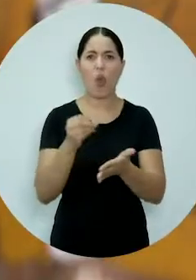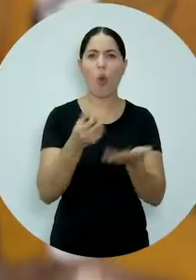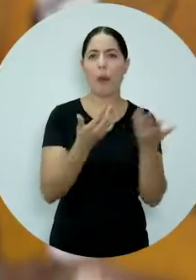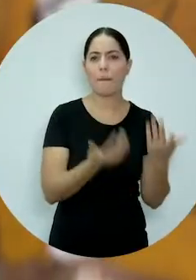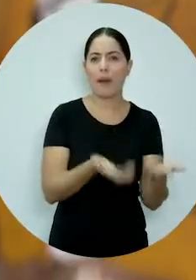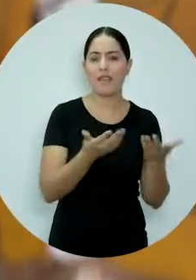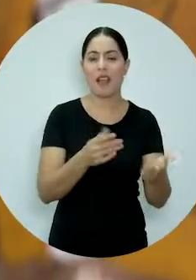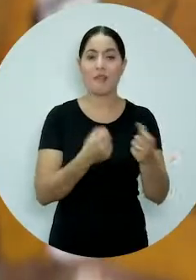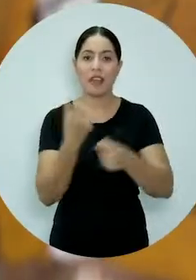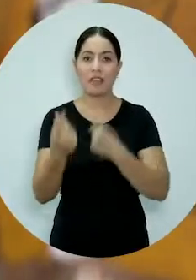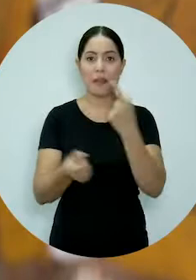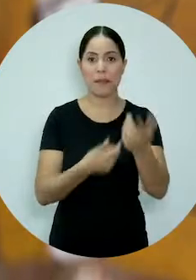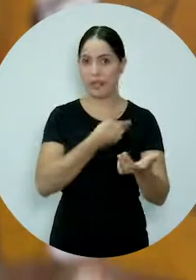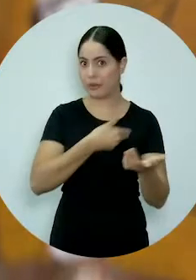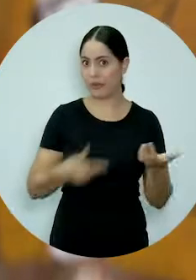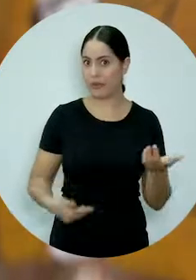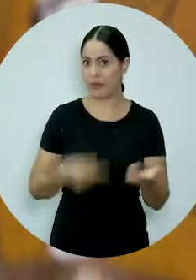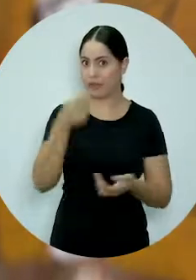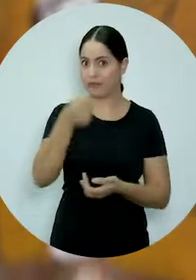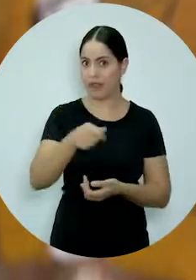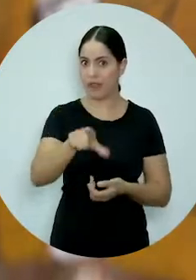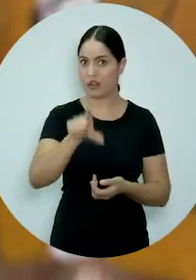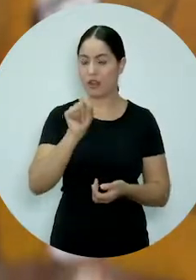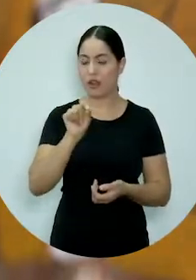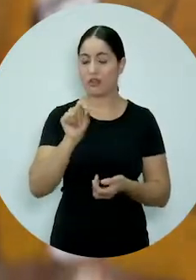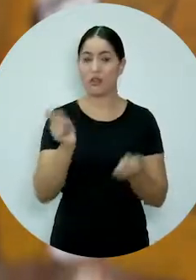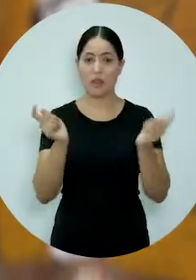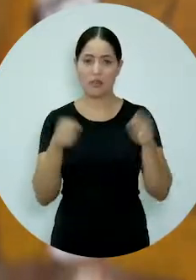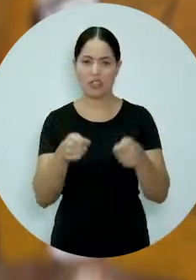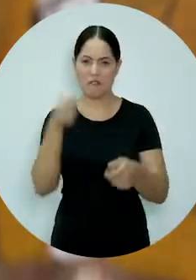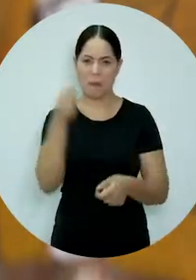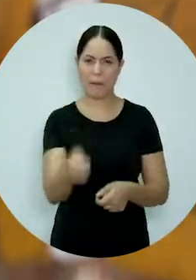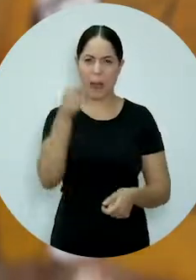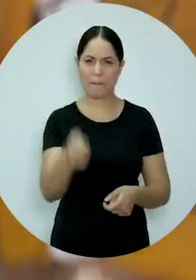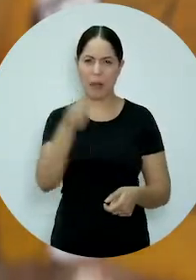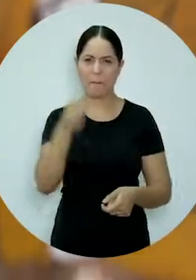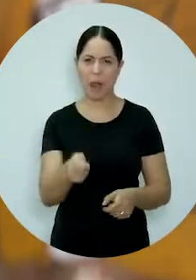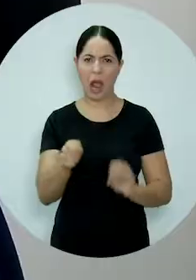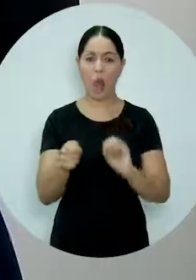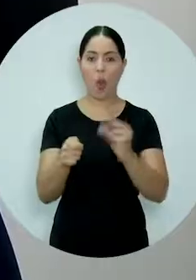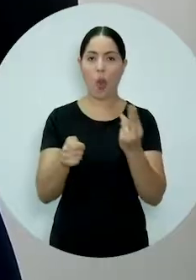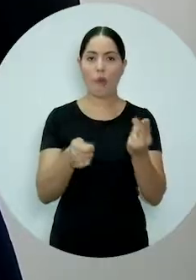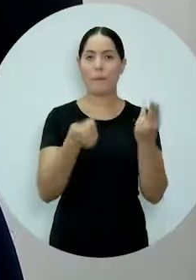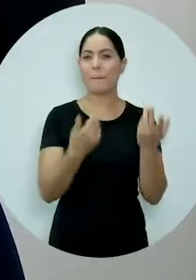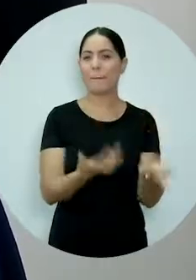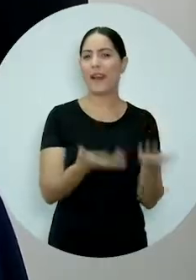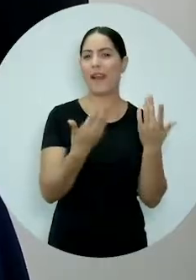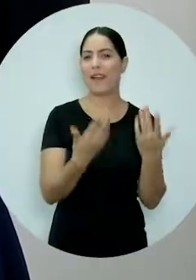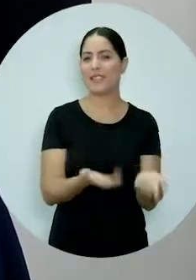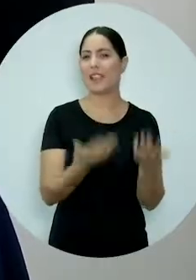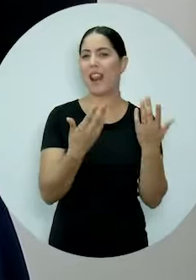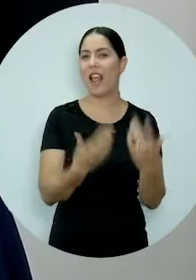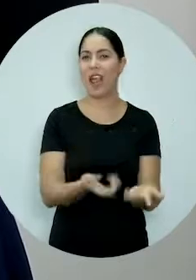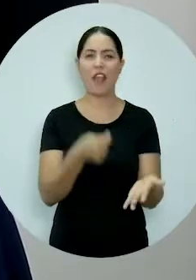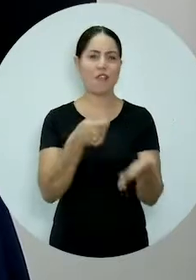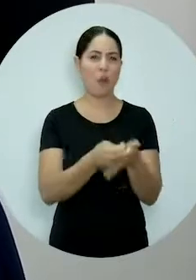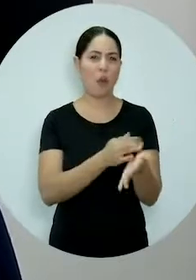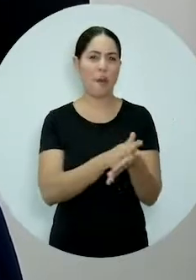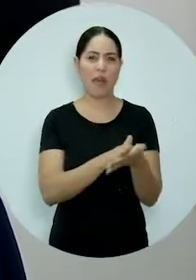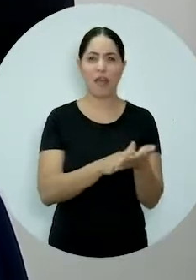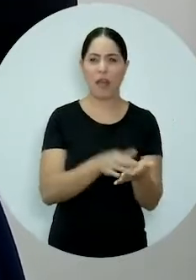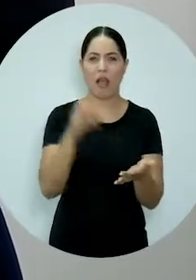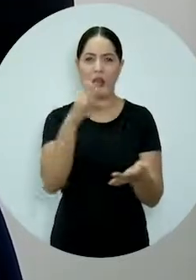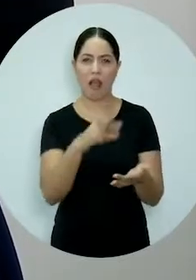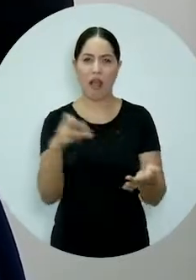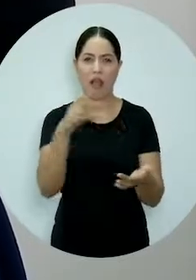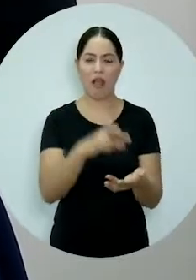esteja naquele momento tomando as decisões. Então, é possível afrouxar ou ser mais duro, mais rigoroso com relação